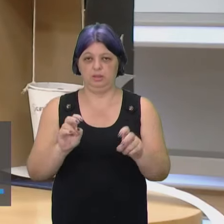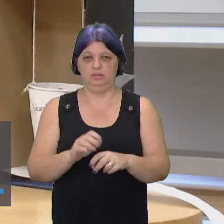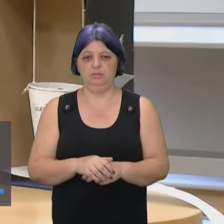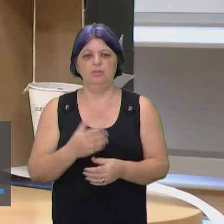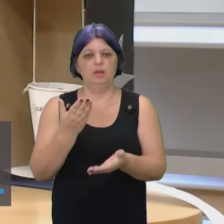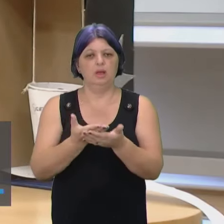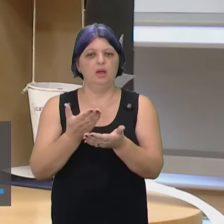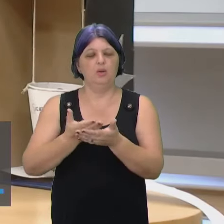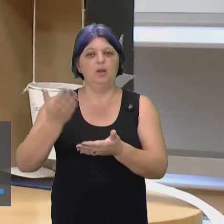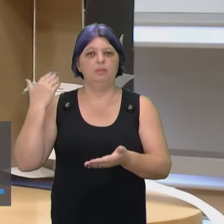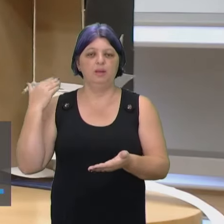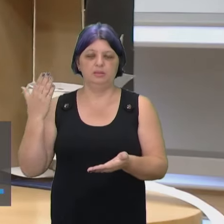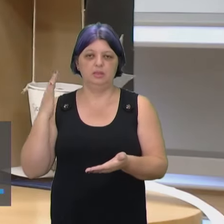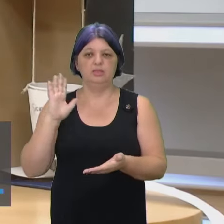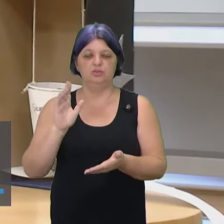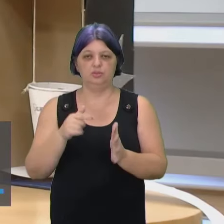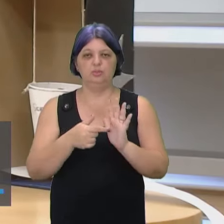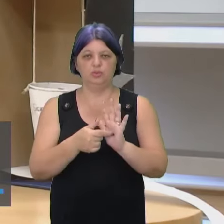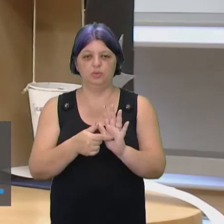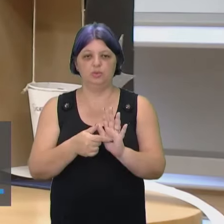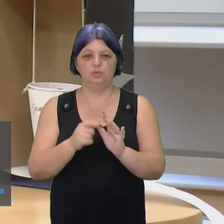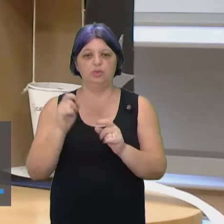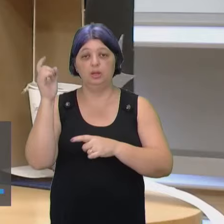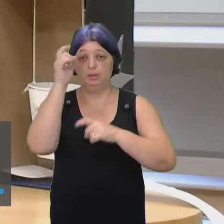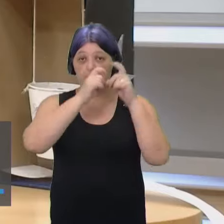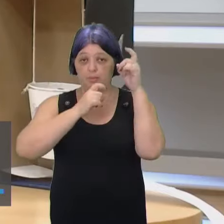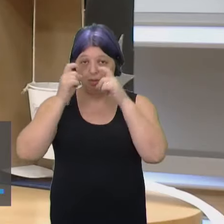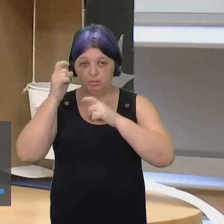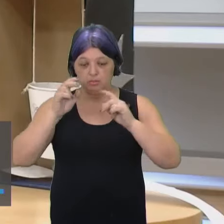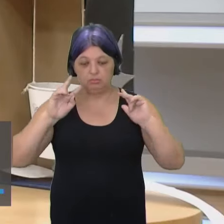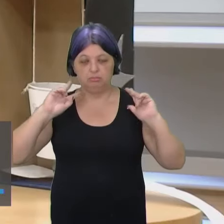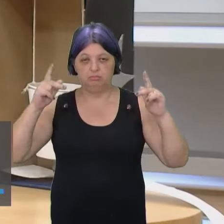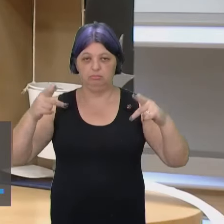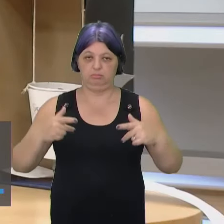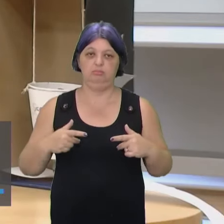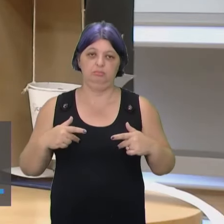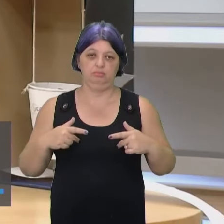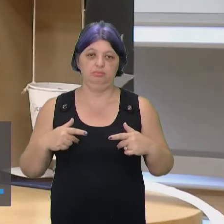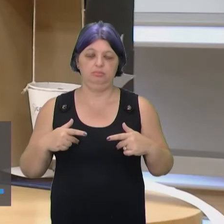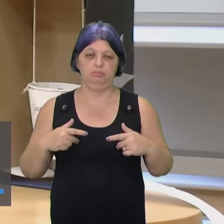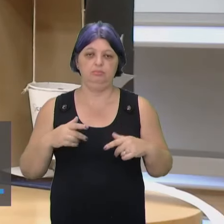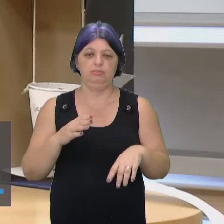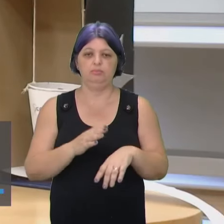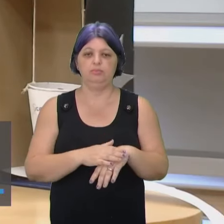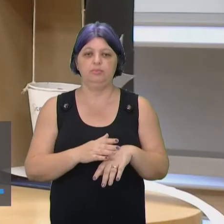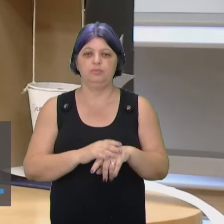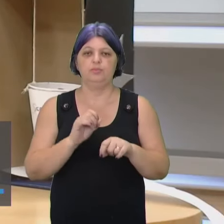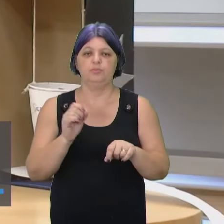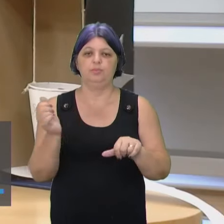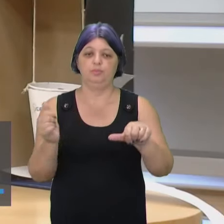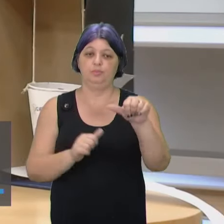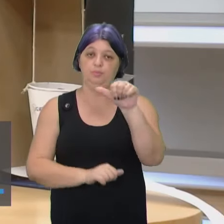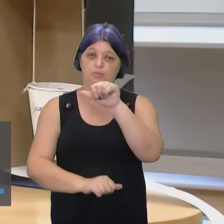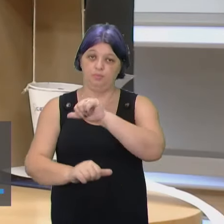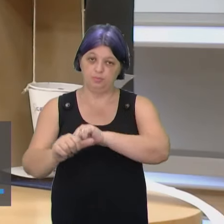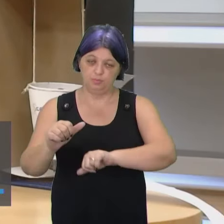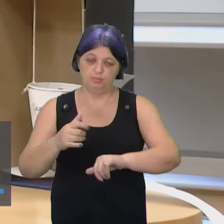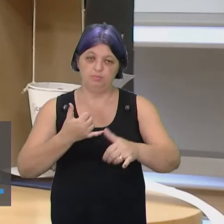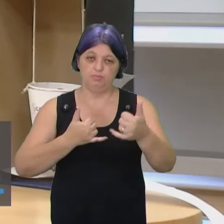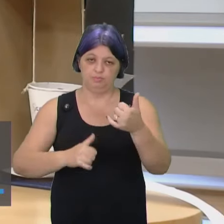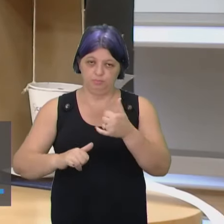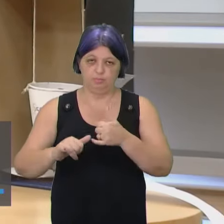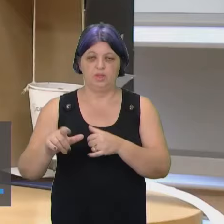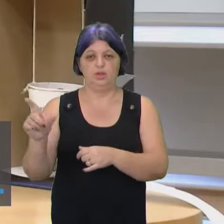aulas anteriores que a nossa preocupação enquanto humanidade é fazer transformações de energia que causem menos